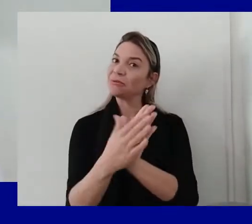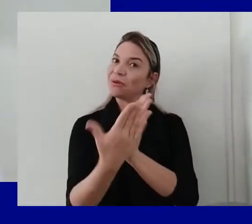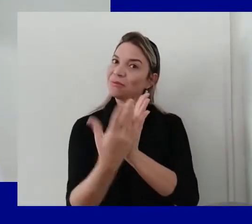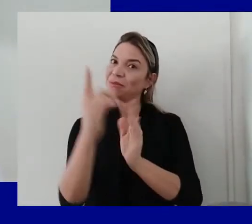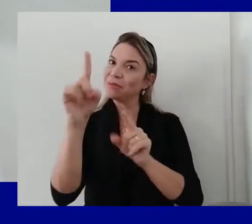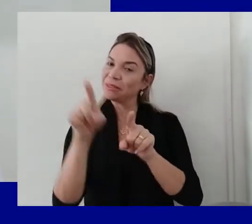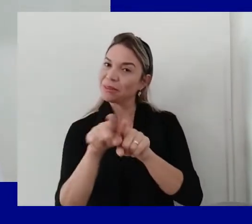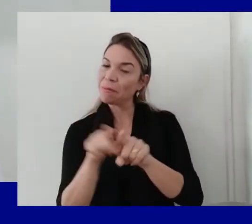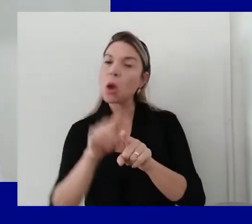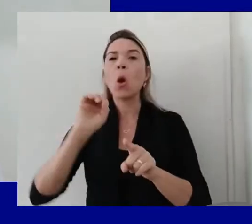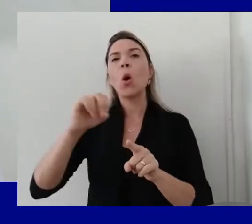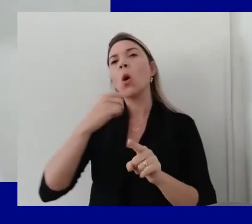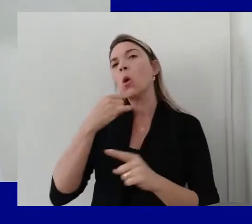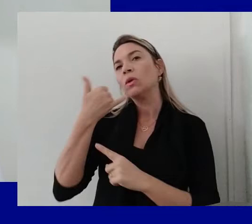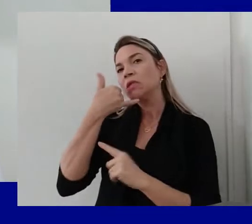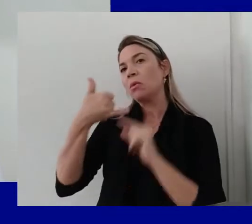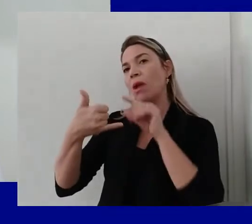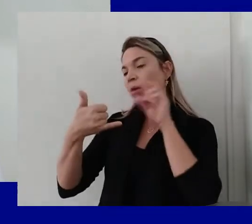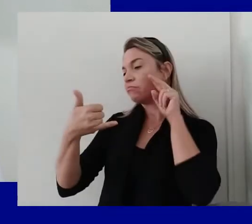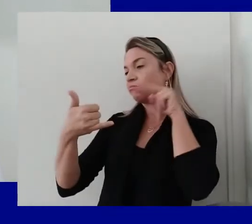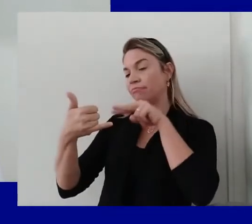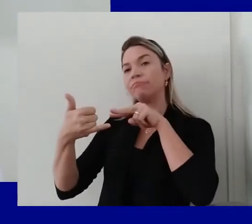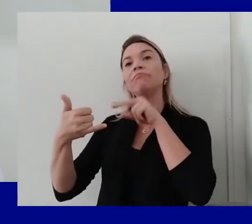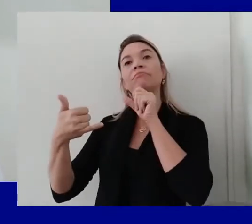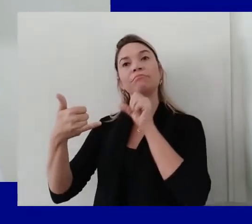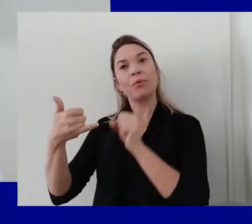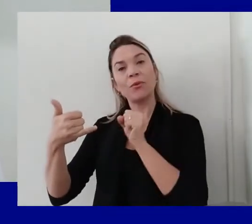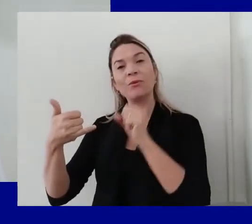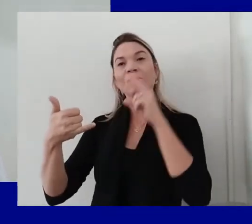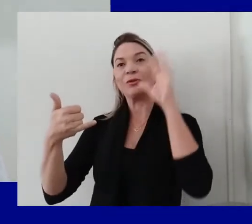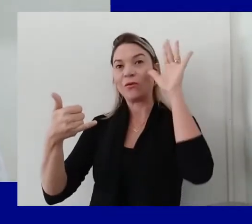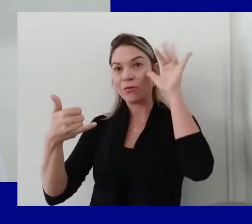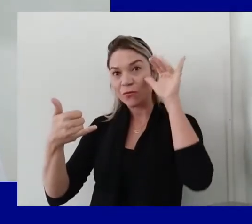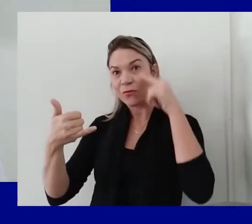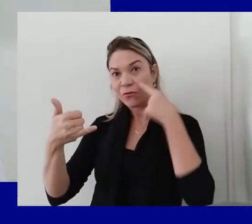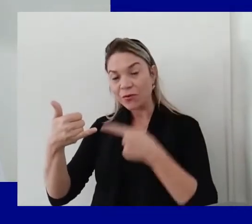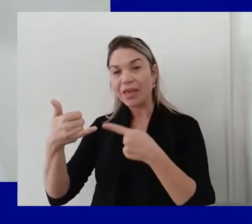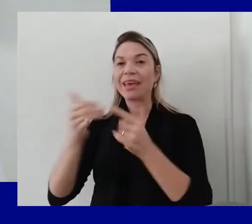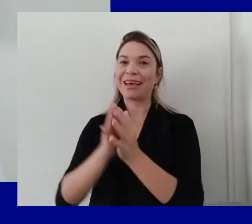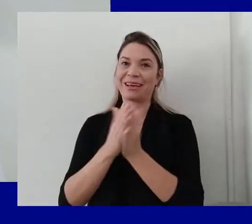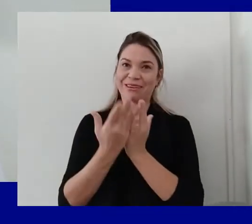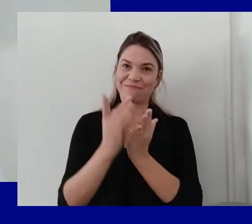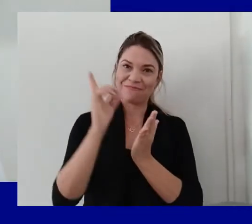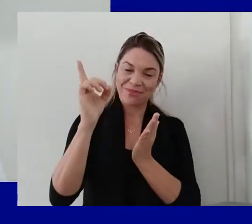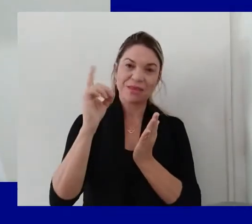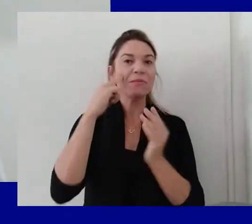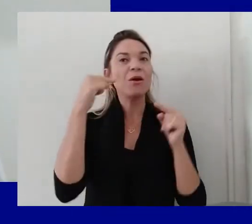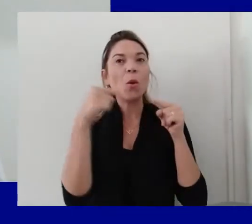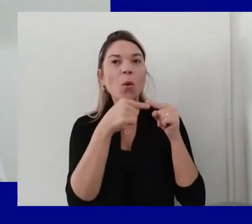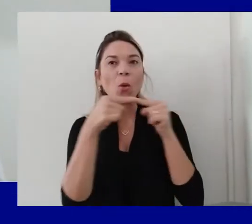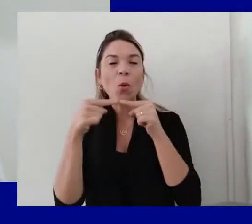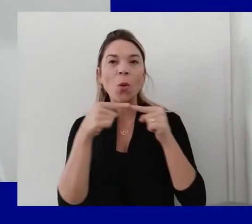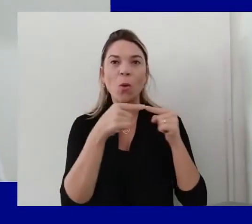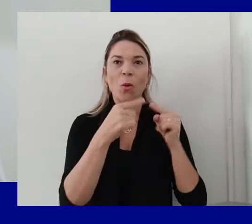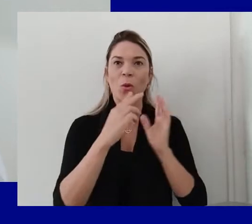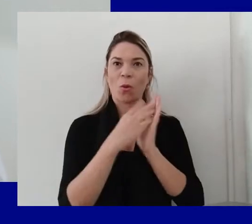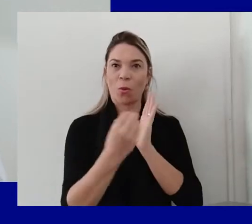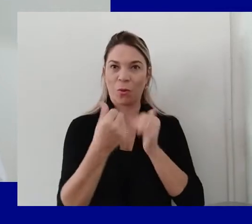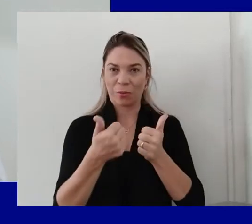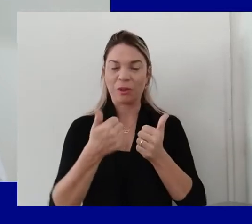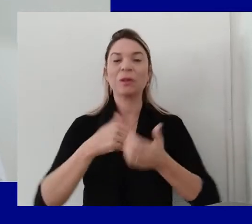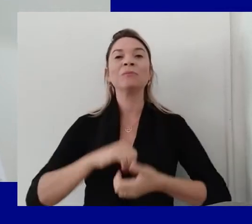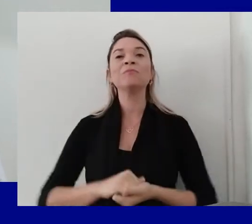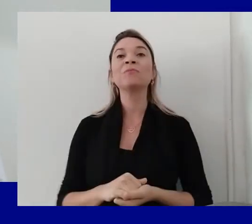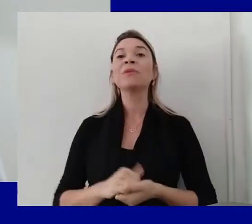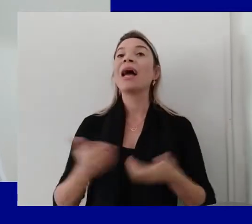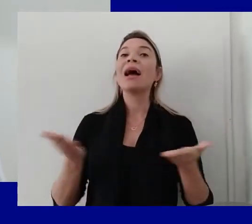algum dispositivo onde você pode acompanhar o estudo com as referências bíblicas. Estamos iniciando hoje a segunda